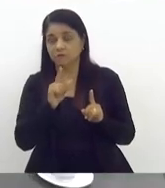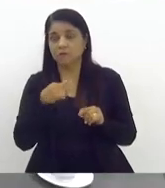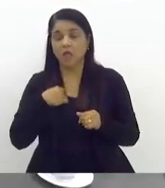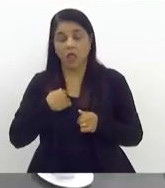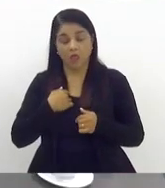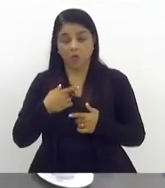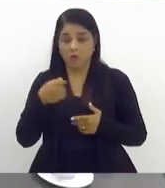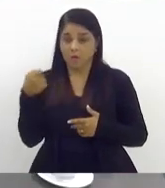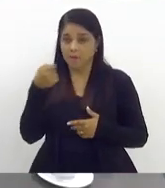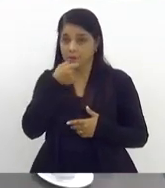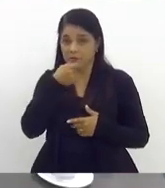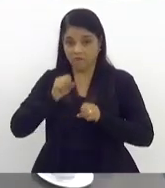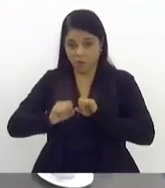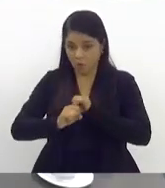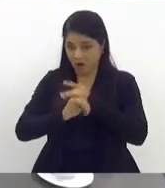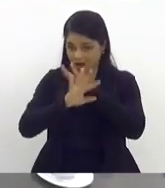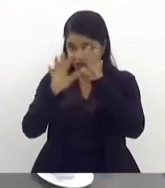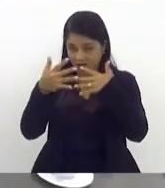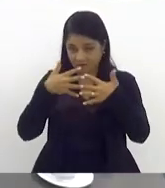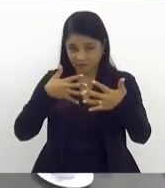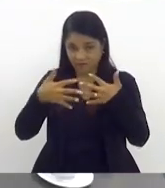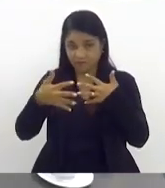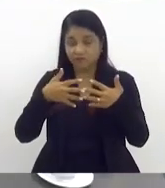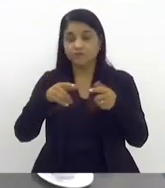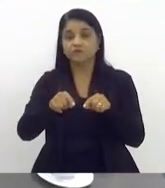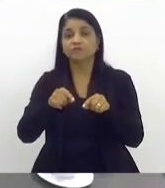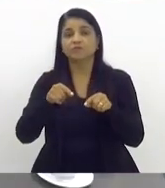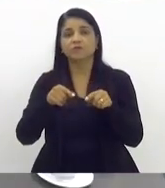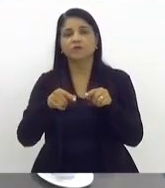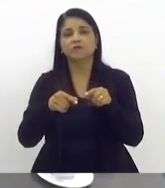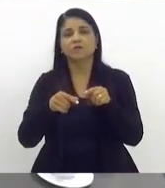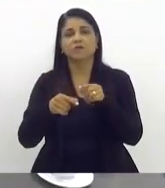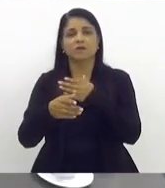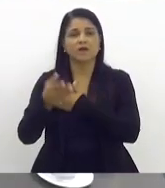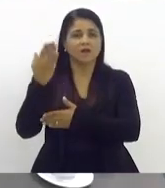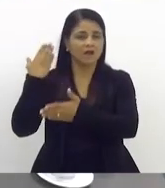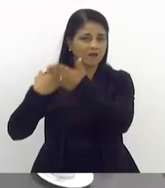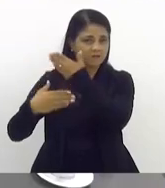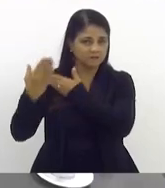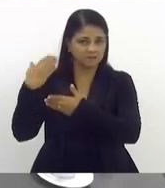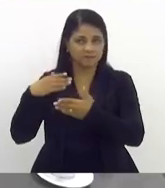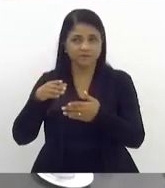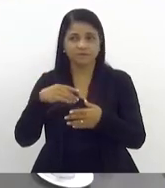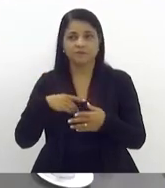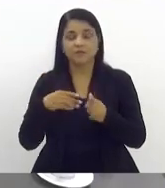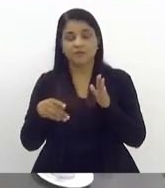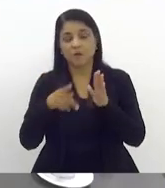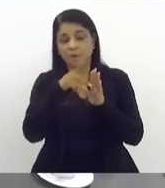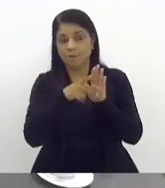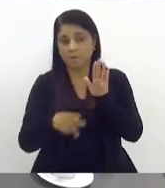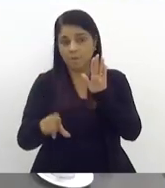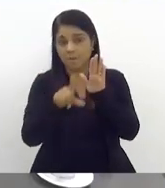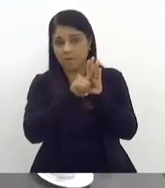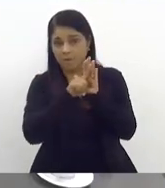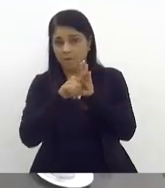claro, é que na presidência anterior, esse processo sequer ganhou capa. Então, é mais um dos